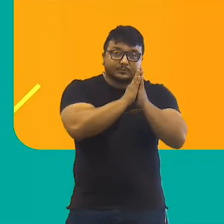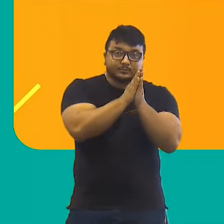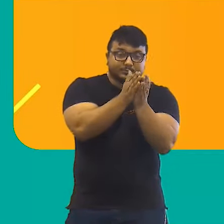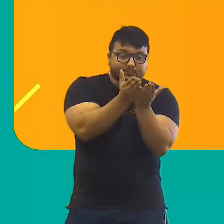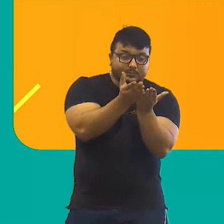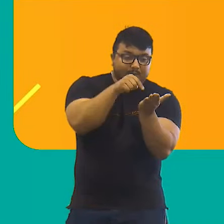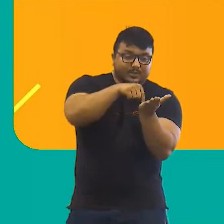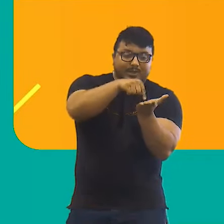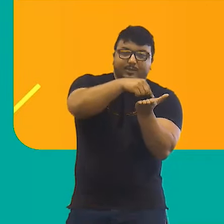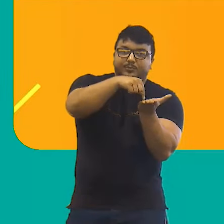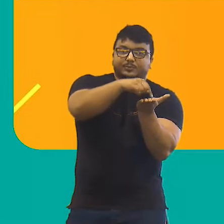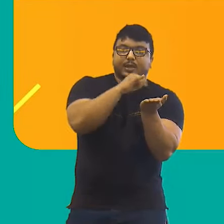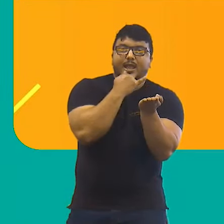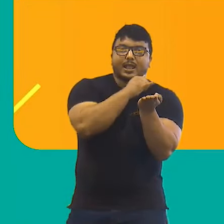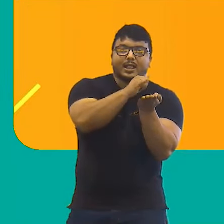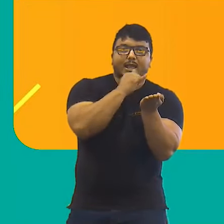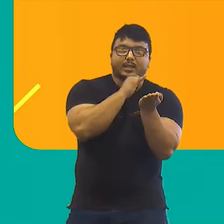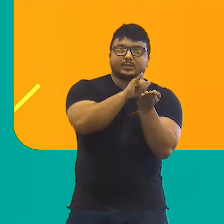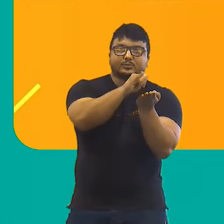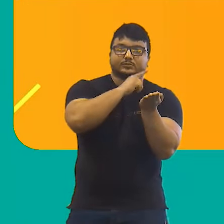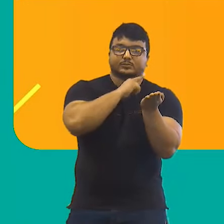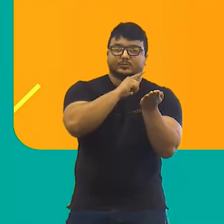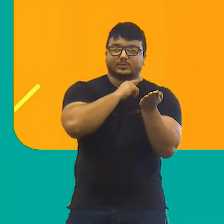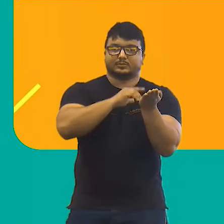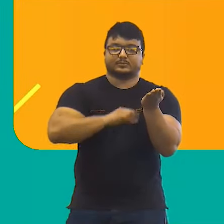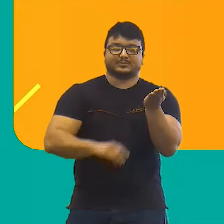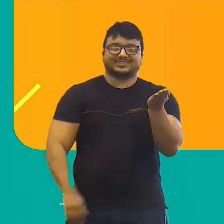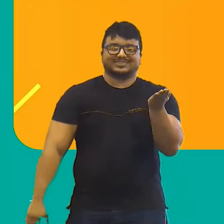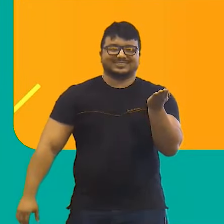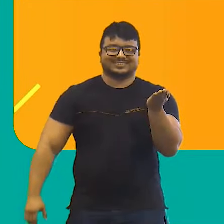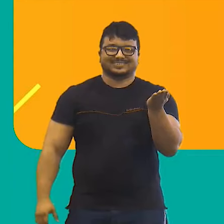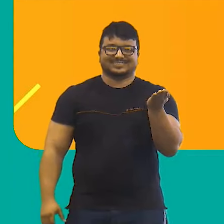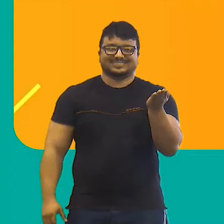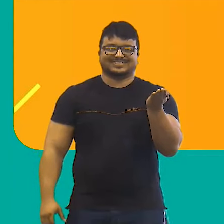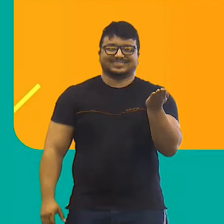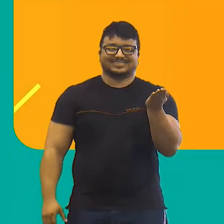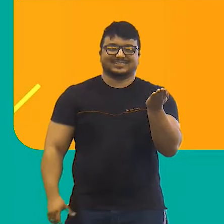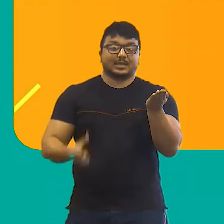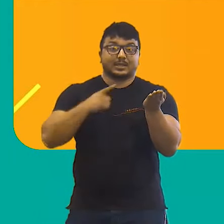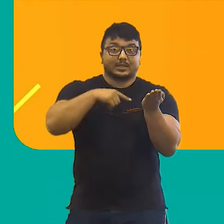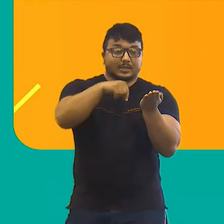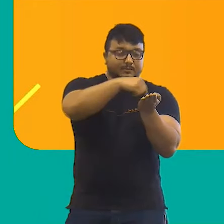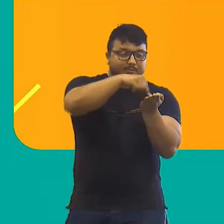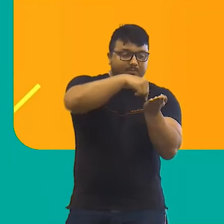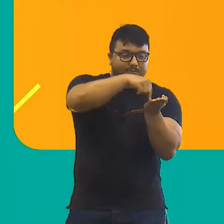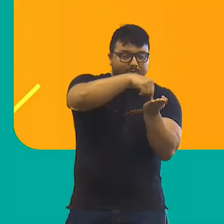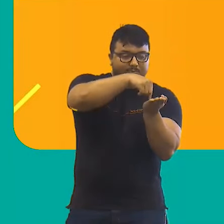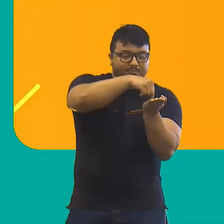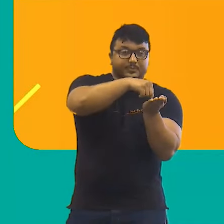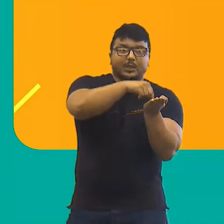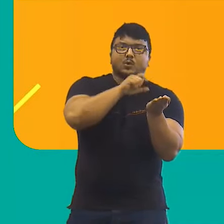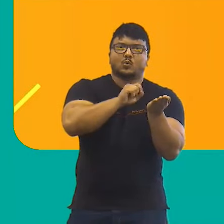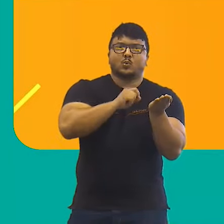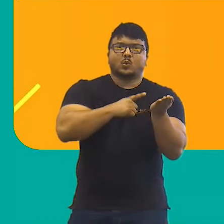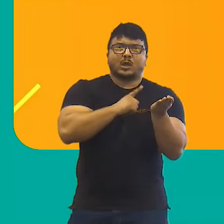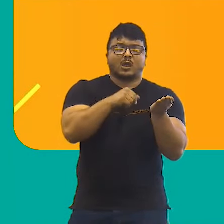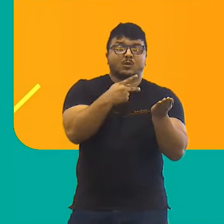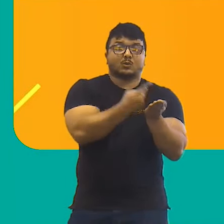um circuito elétrico, certo? Uma espira. Mas o que